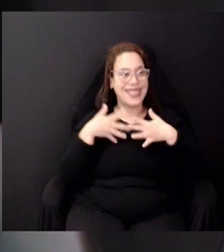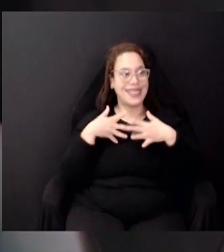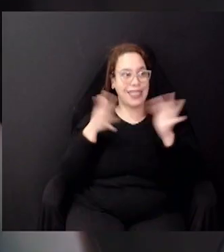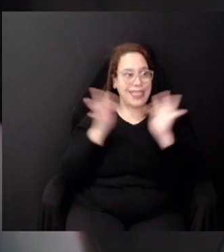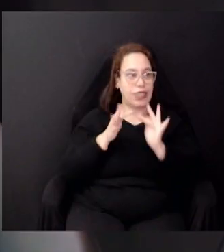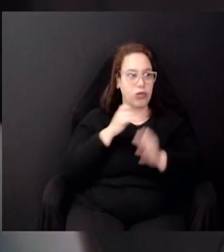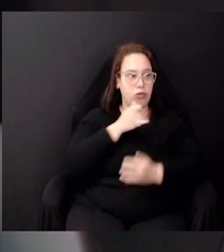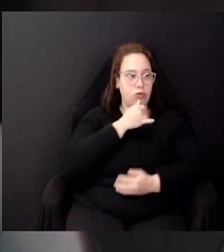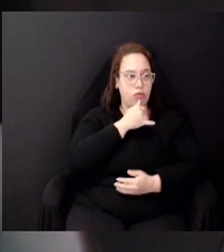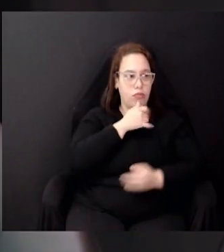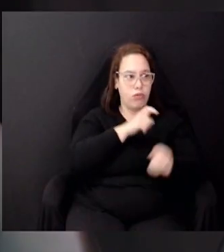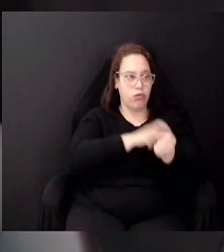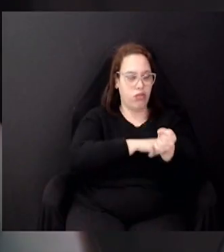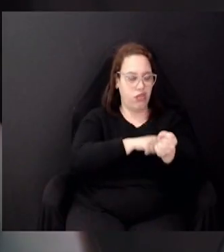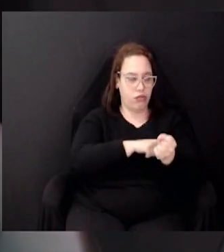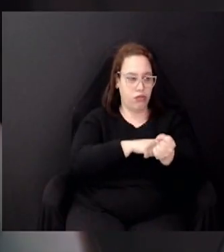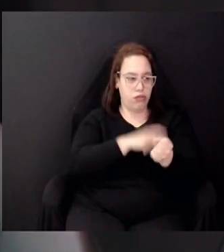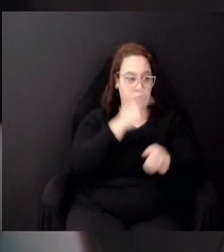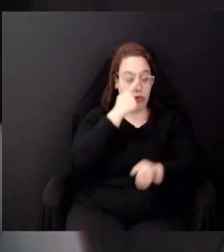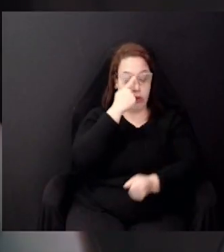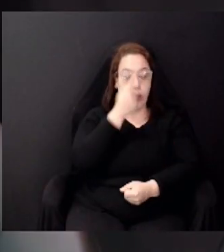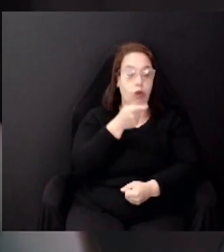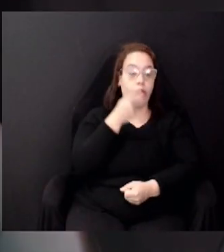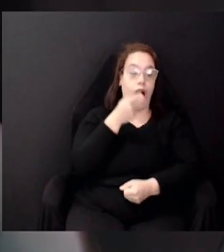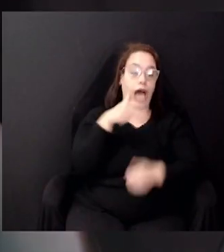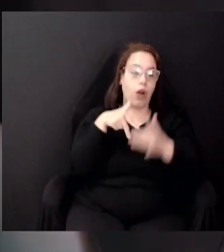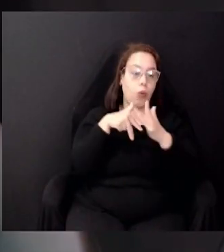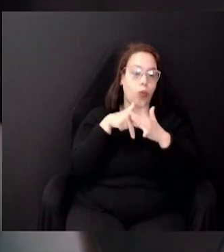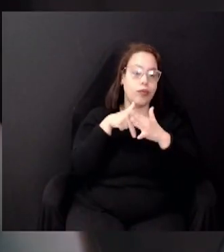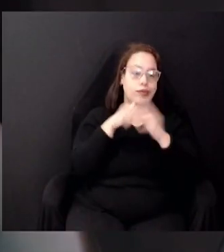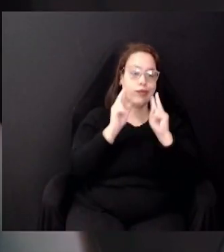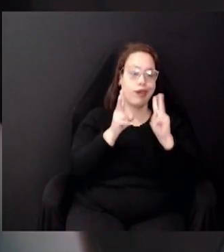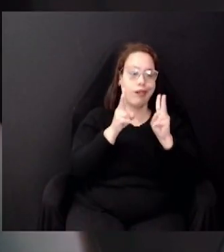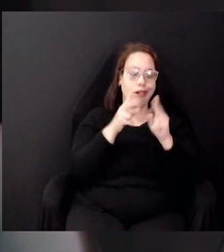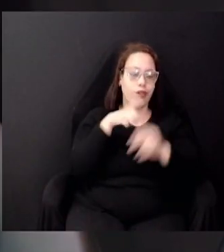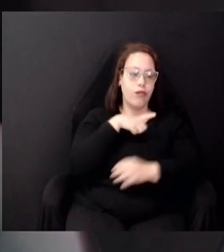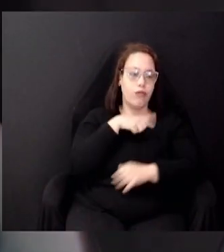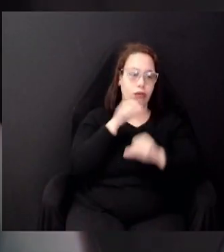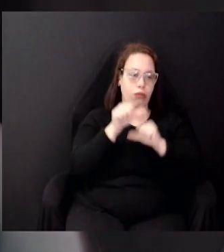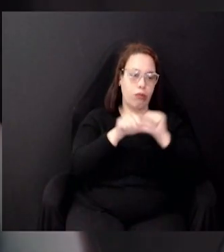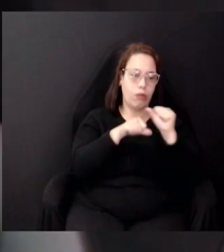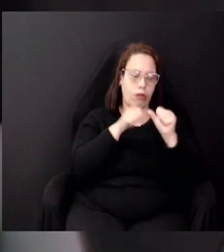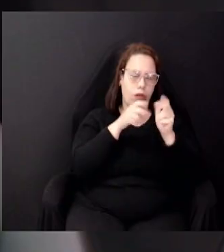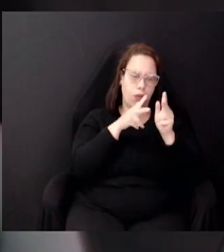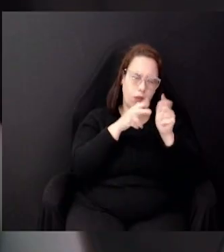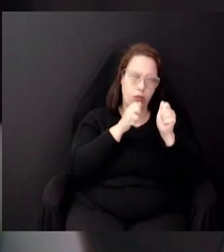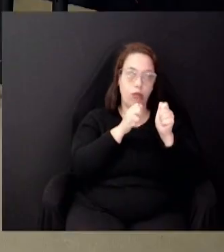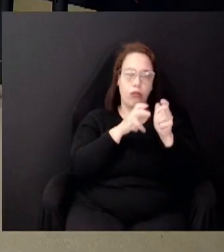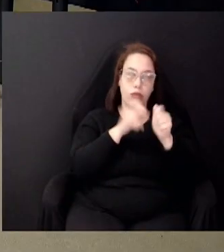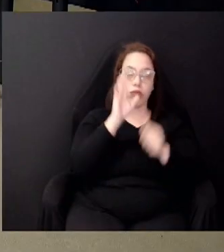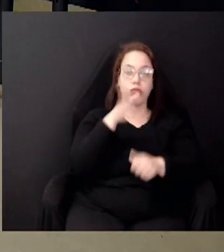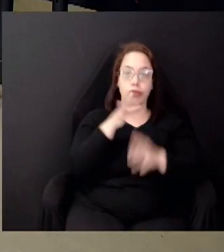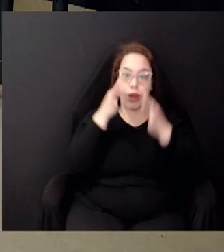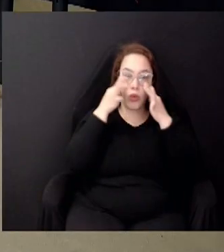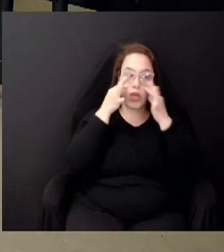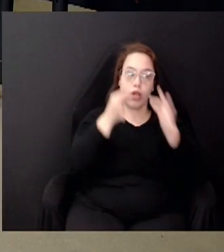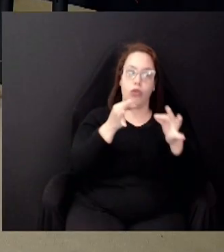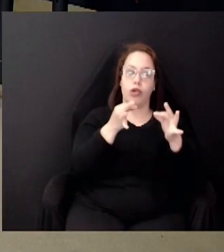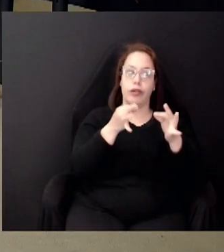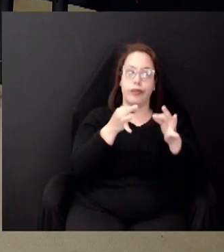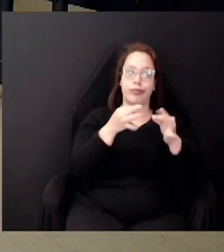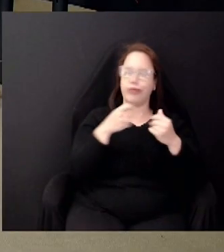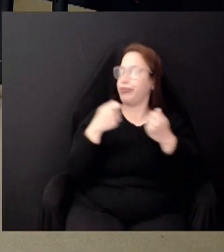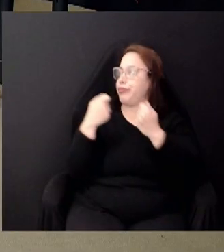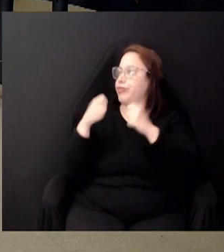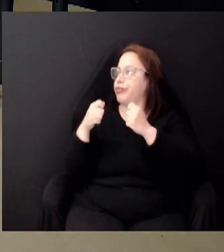Eu costumo dizer para os meus pacientes que se a gente está tendo ali uma alteração de sono, isso já é um sinal de alerta. É, a gente precisa